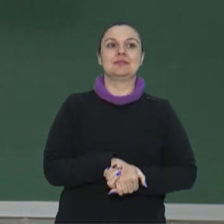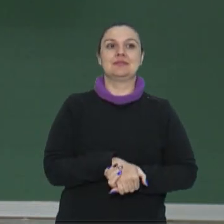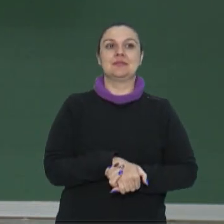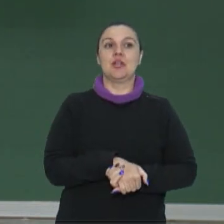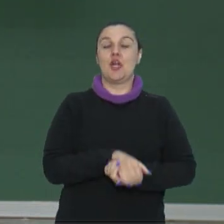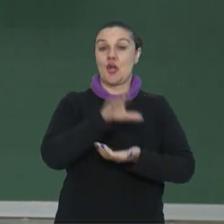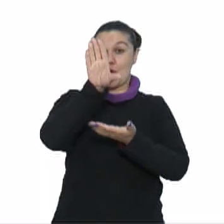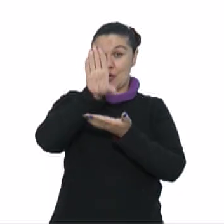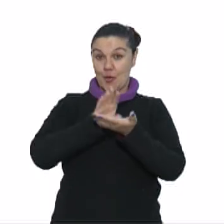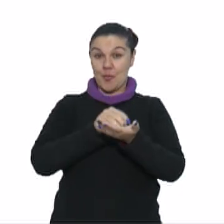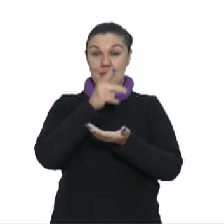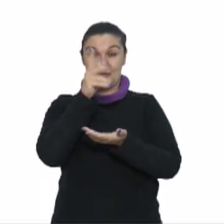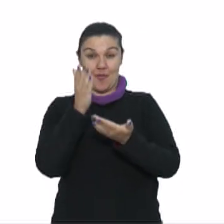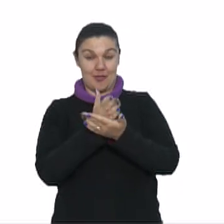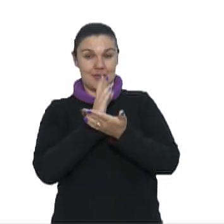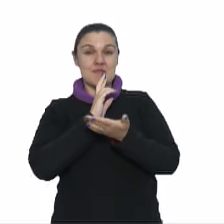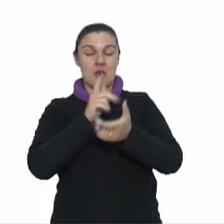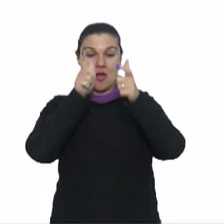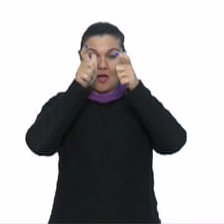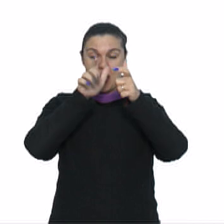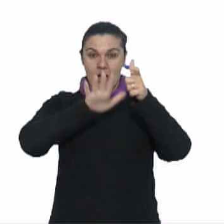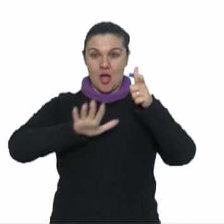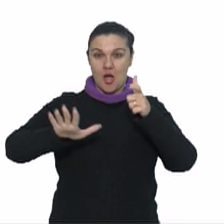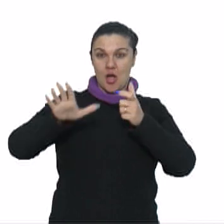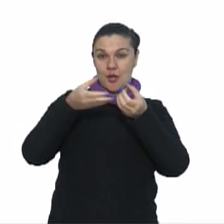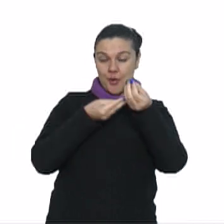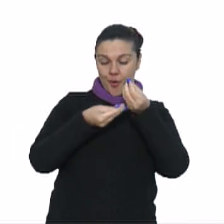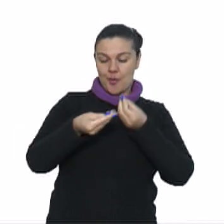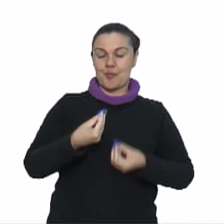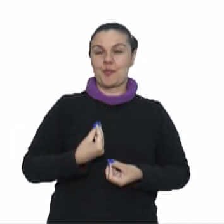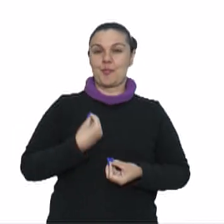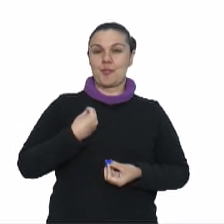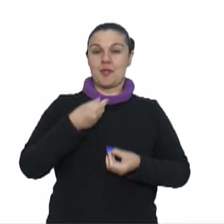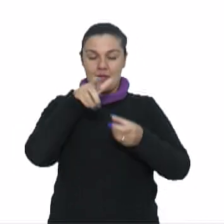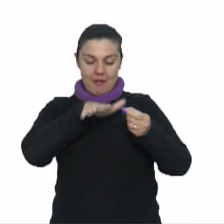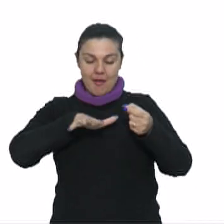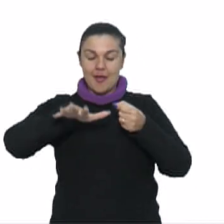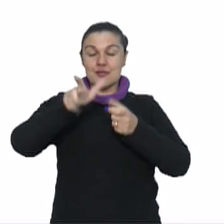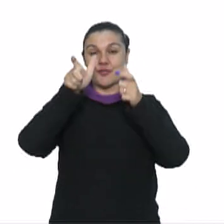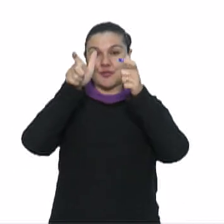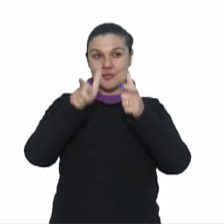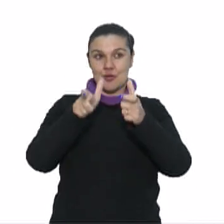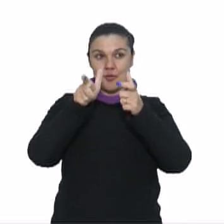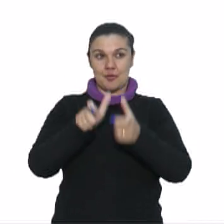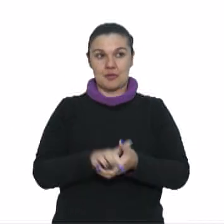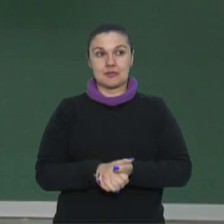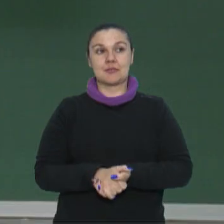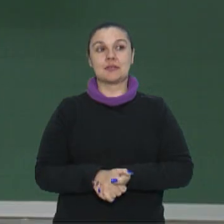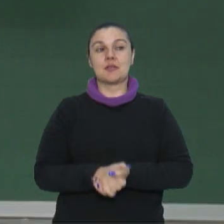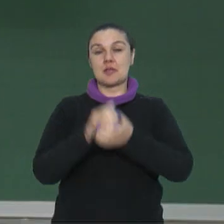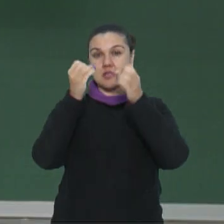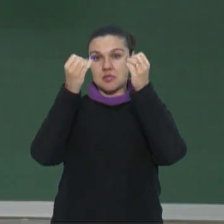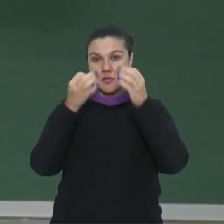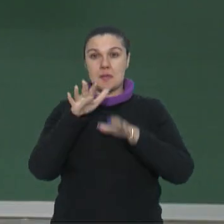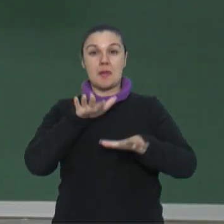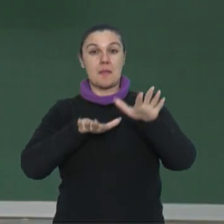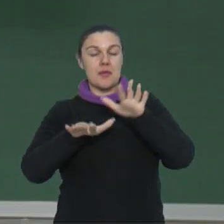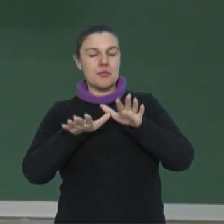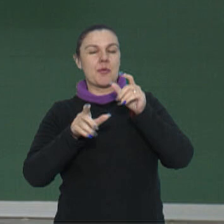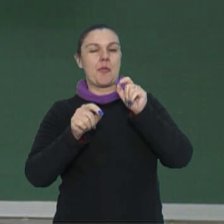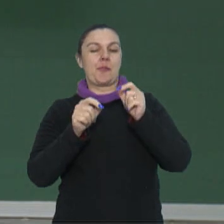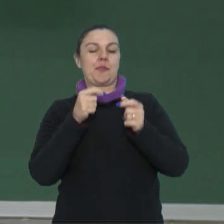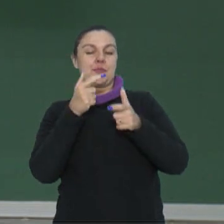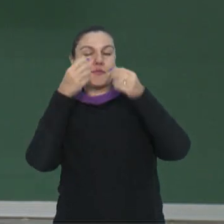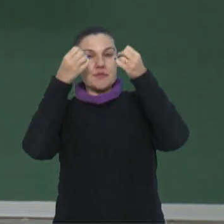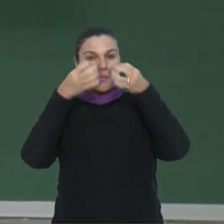lá? Qual era a localização dos astecas? Como era a região? Olha, seria bacana vocês descreverem um pouco sobre essa